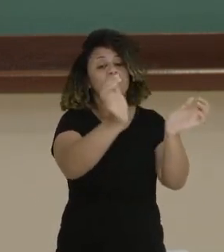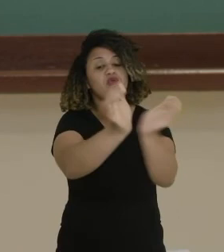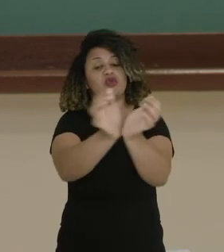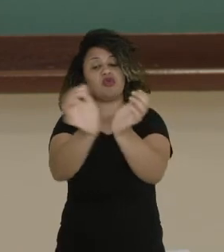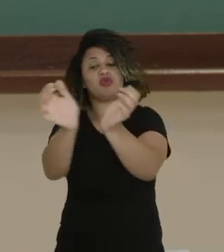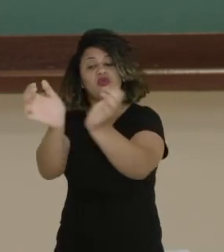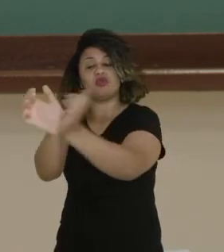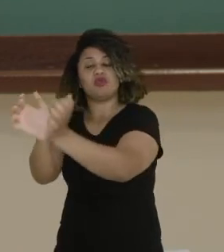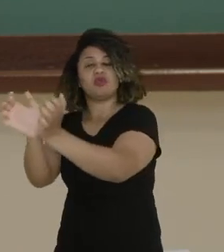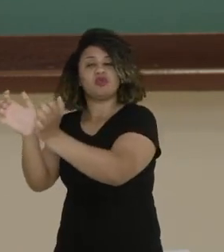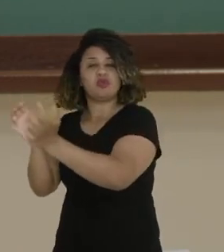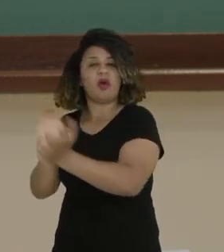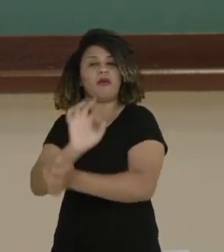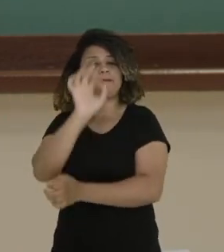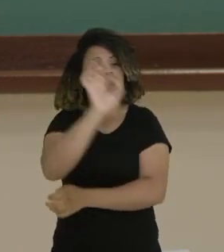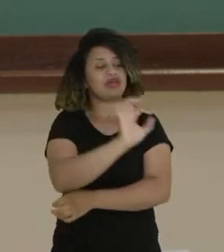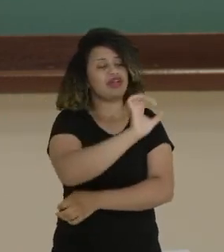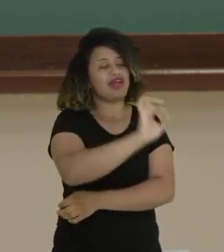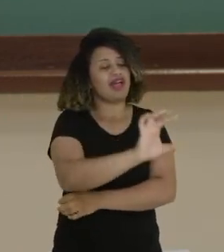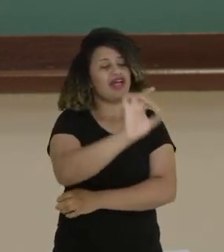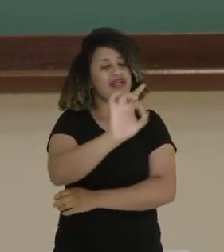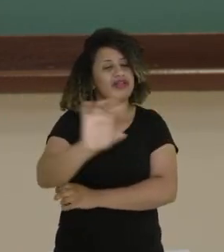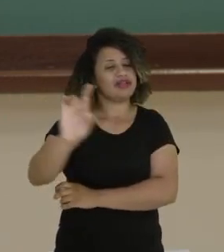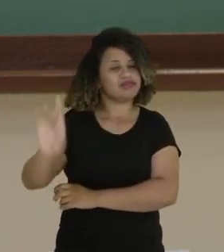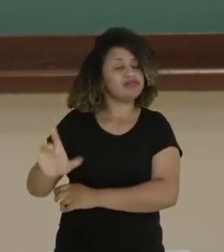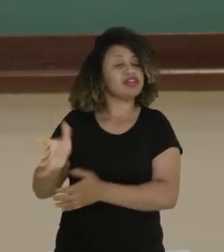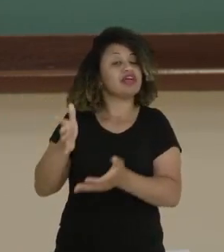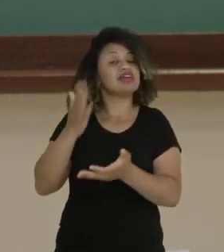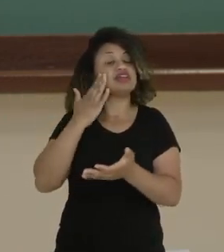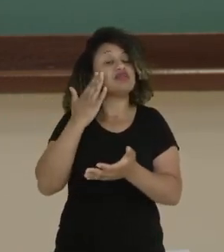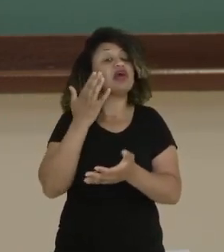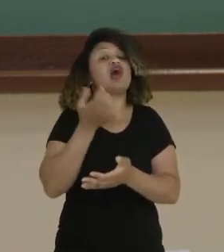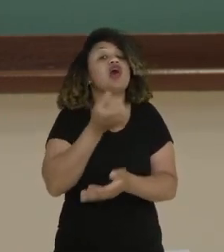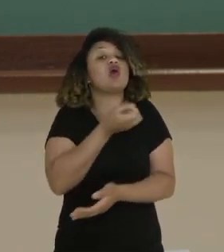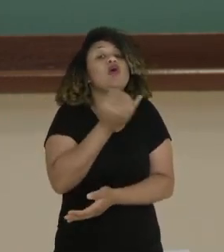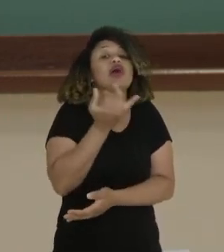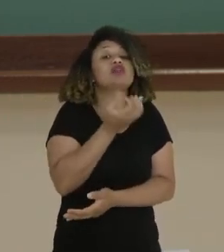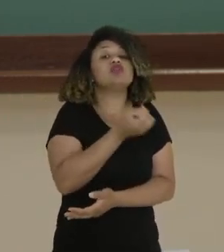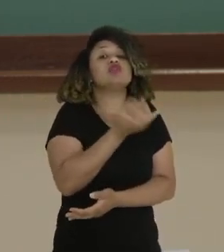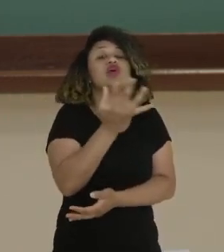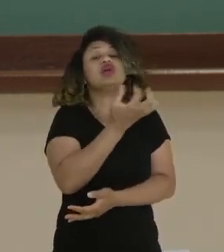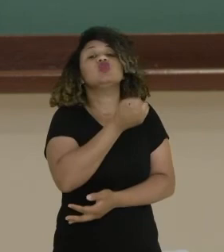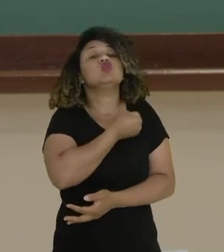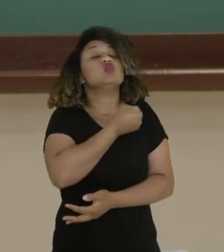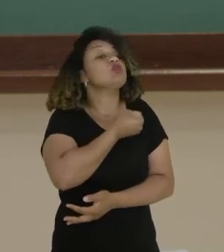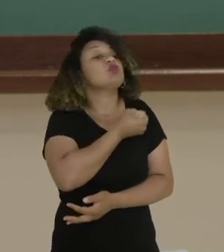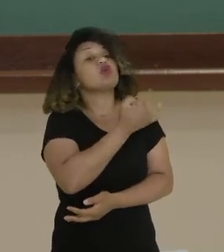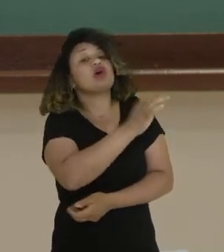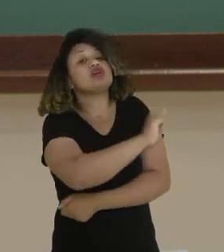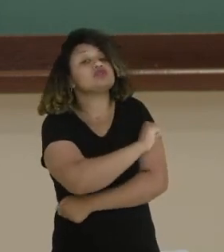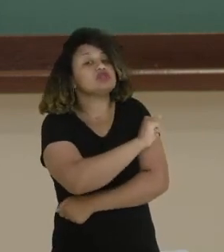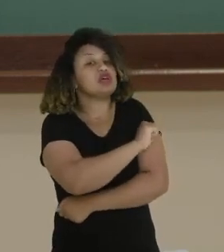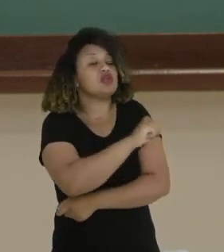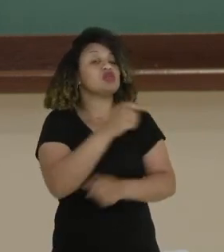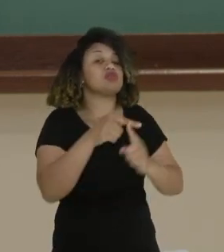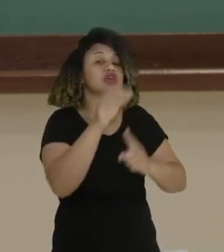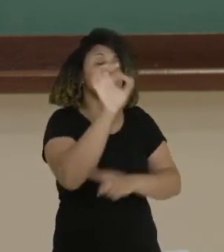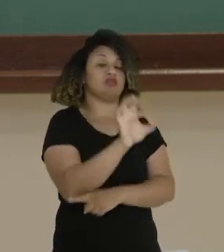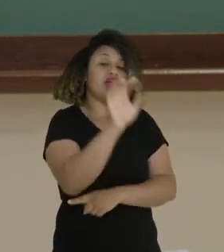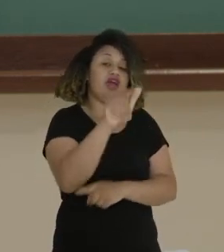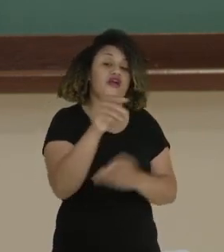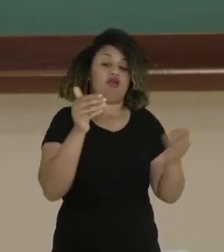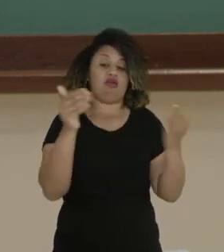violão, que canta, que dança, que desenha. Ele quer saber o número, porque ele deu a porcentagem. Porcentagem é uma comparação. Ele quer um